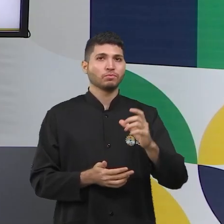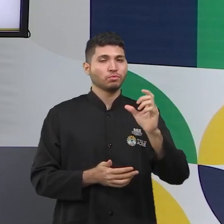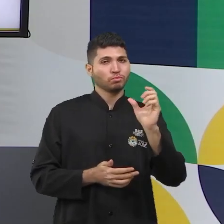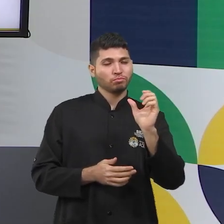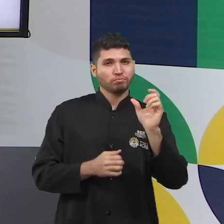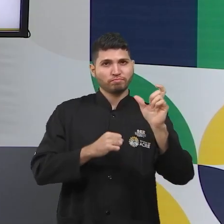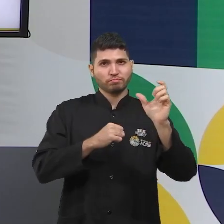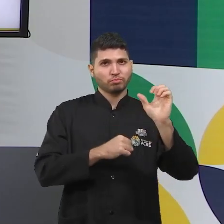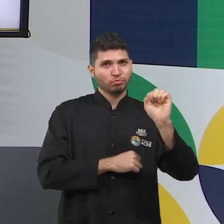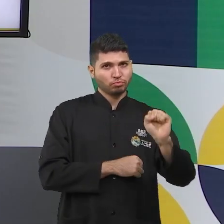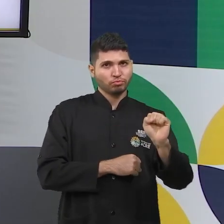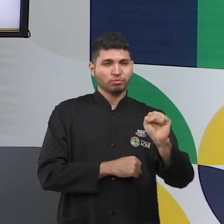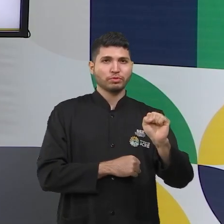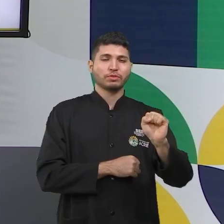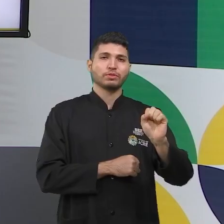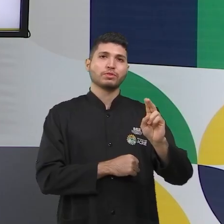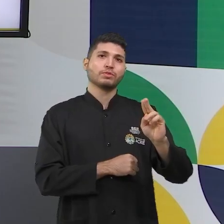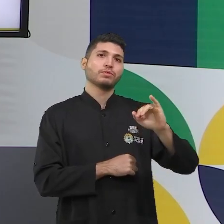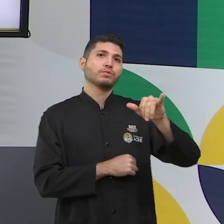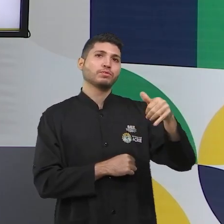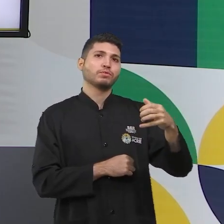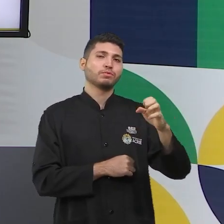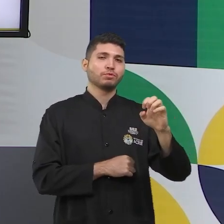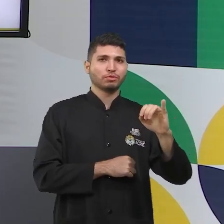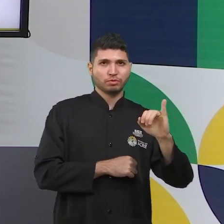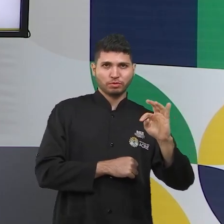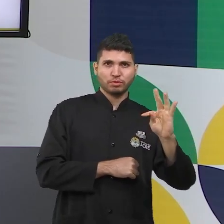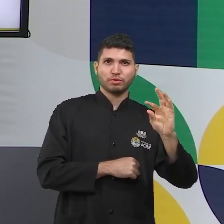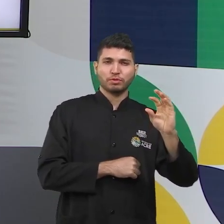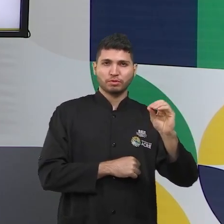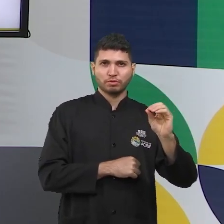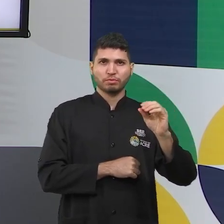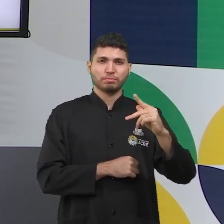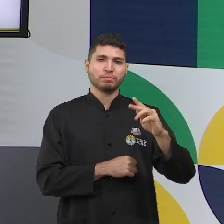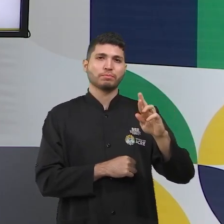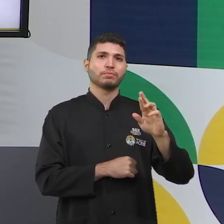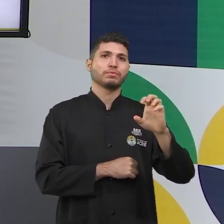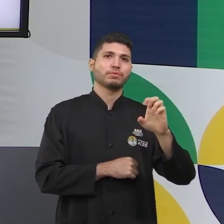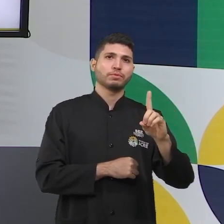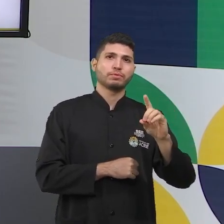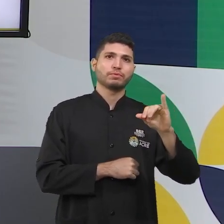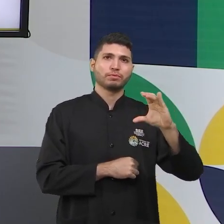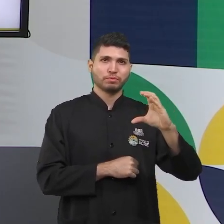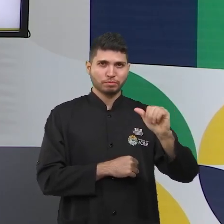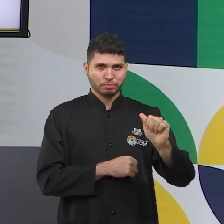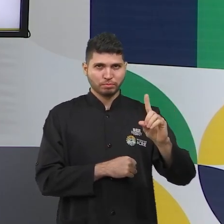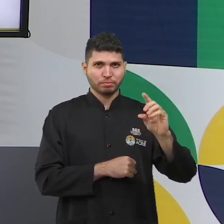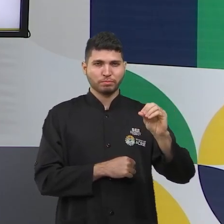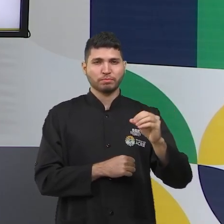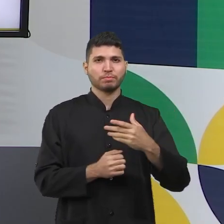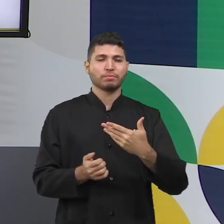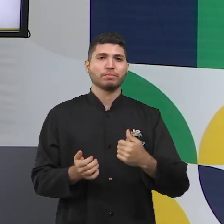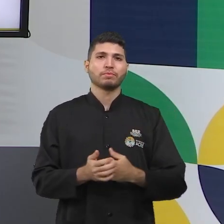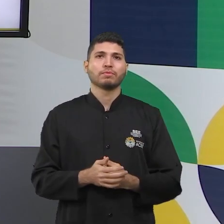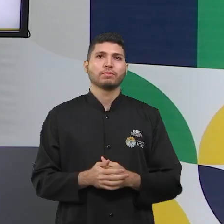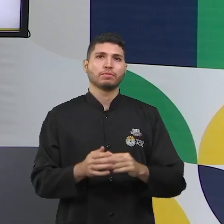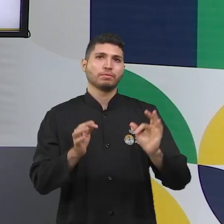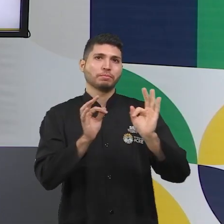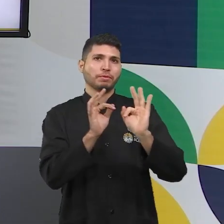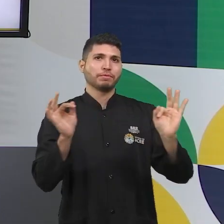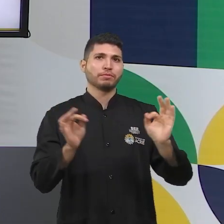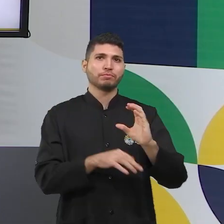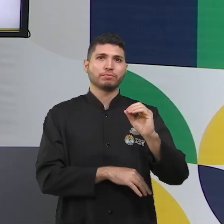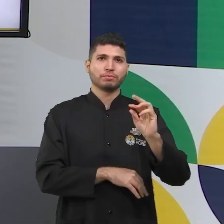predicado, e o resto é acessório. Então, o advérbio ele é um acessório, ou seja, é uma frase, uma